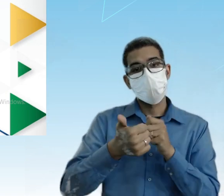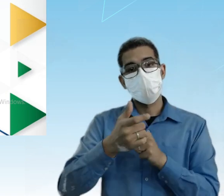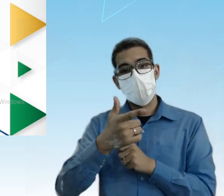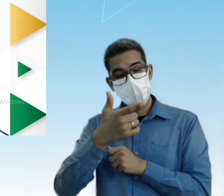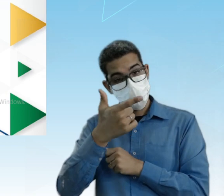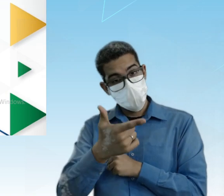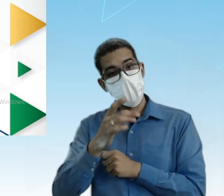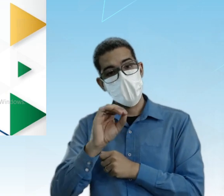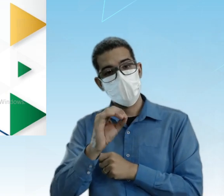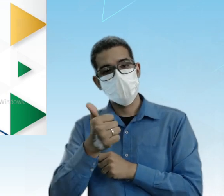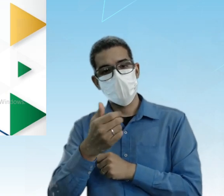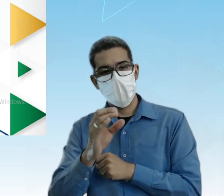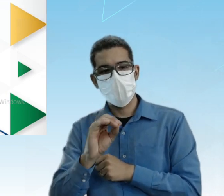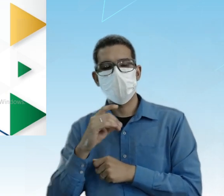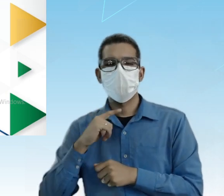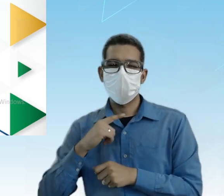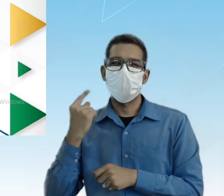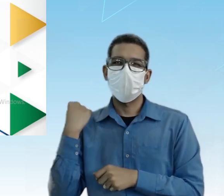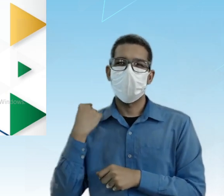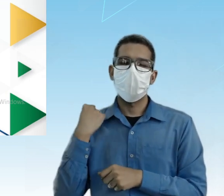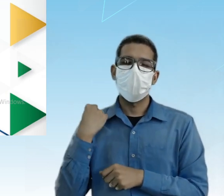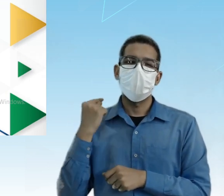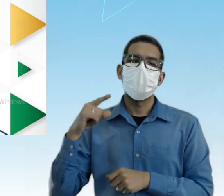o Brasil possui em média